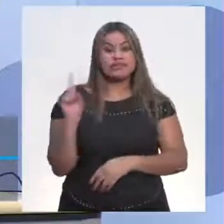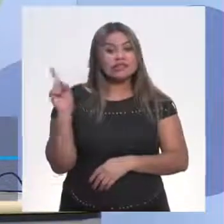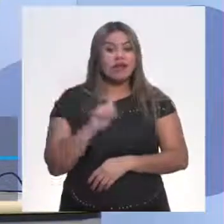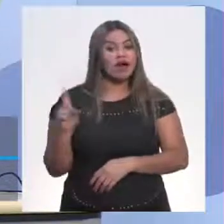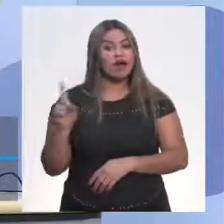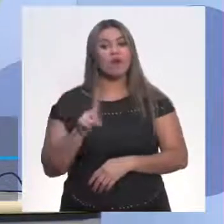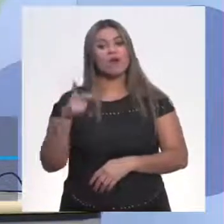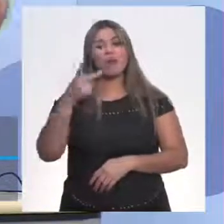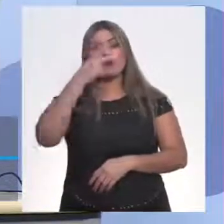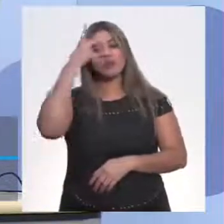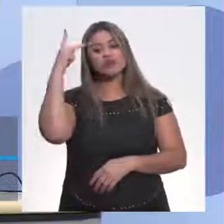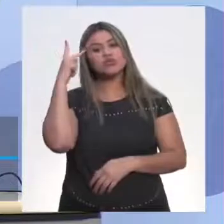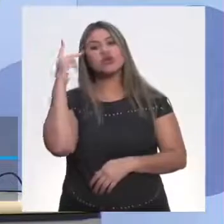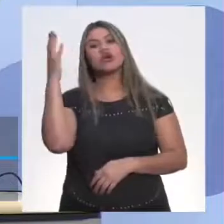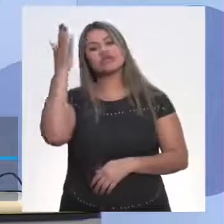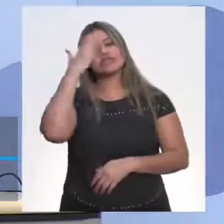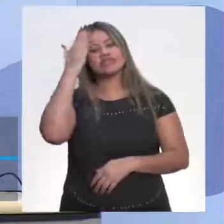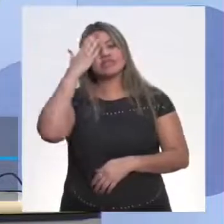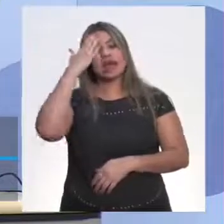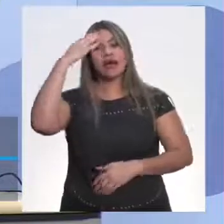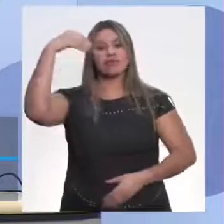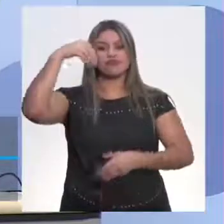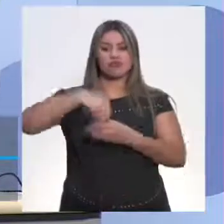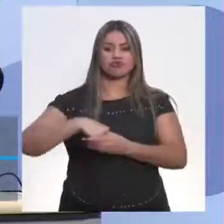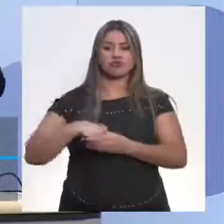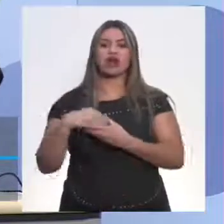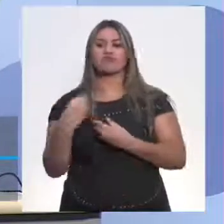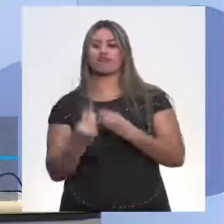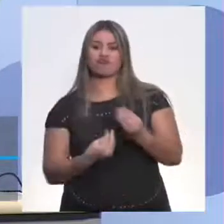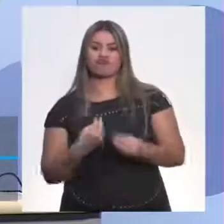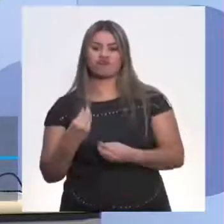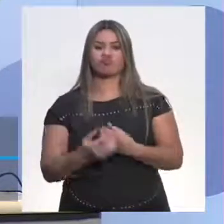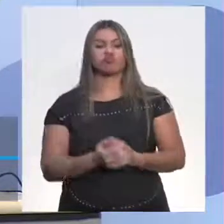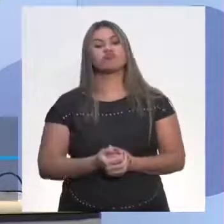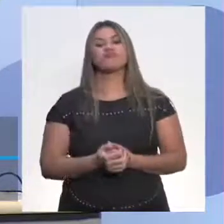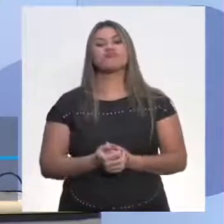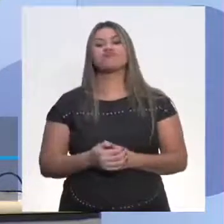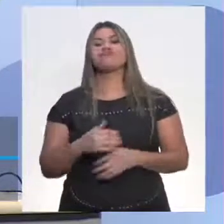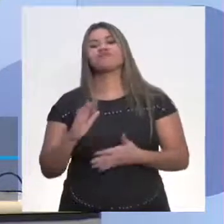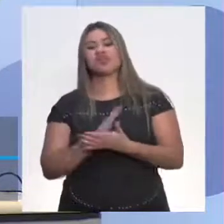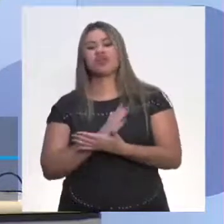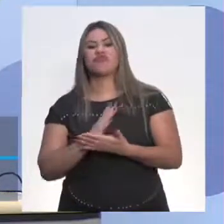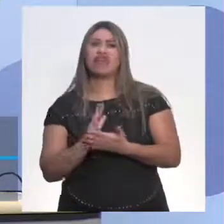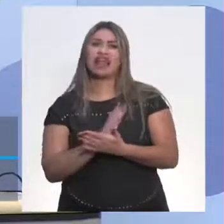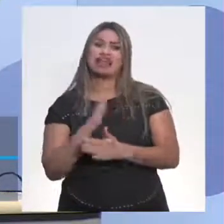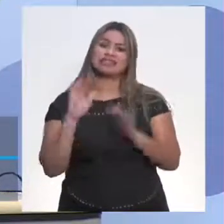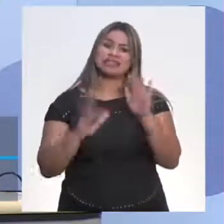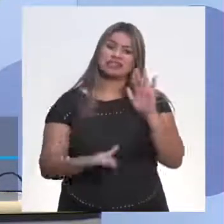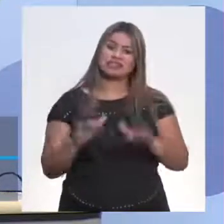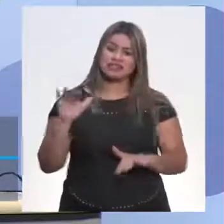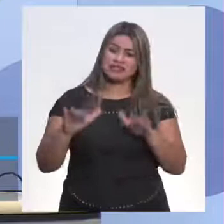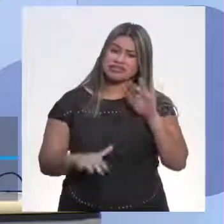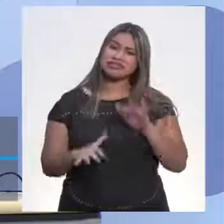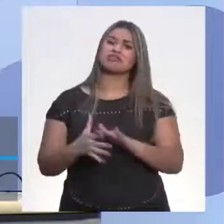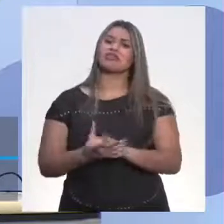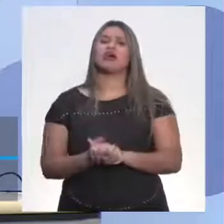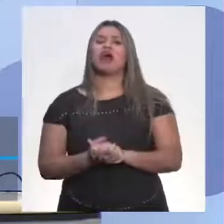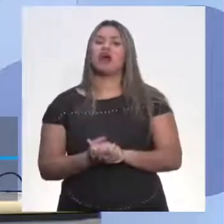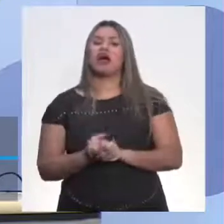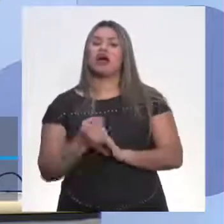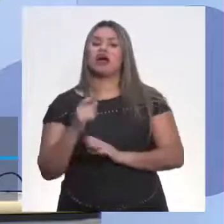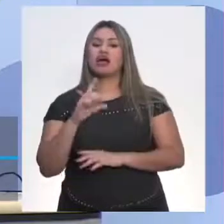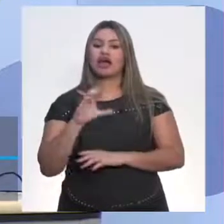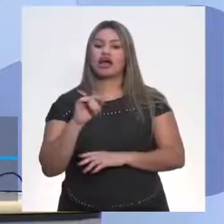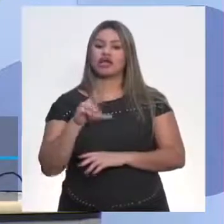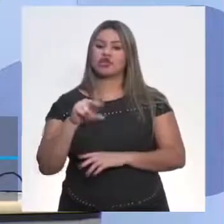acha que as pessoas tenham na Santa consciência na hora de votar alguns colocaram Nem sempre a Carolina falou que não sabemos voltar a Jeová não foi